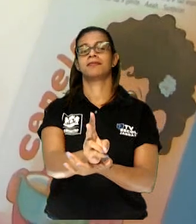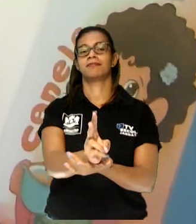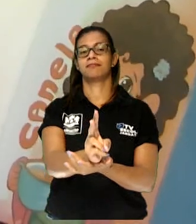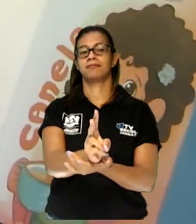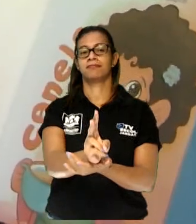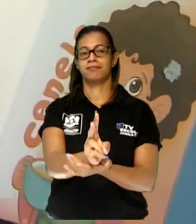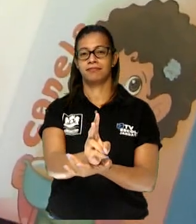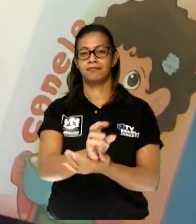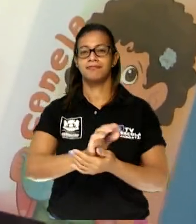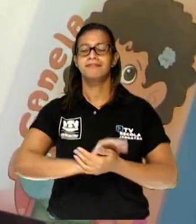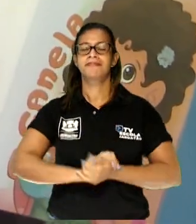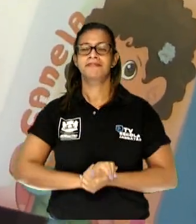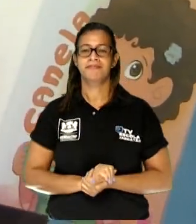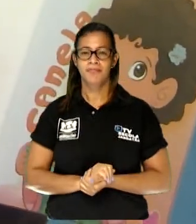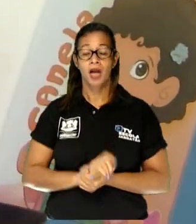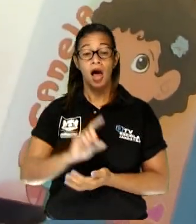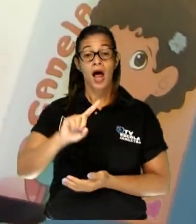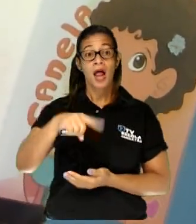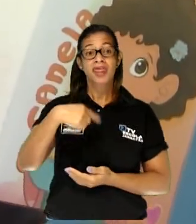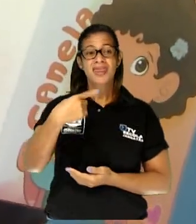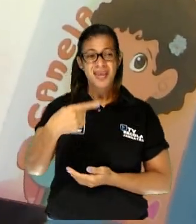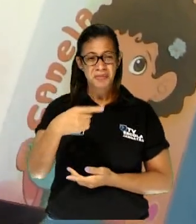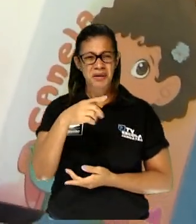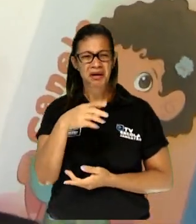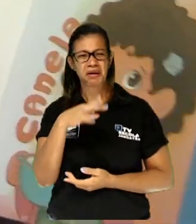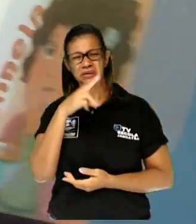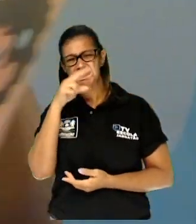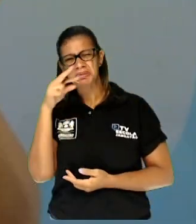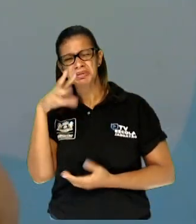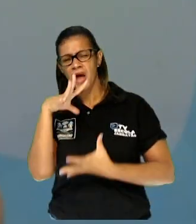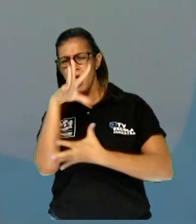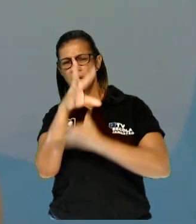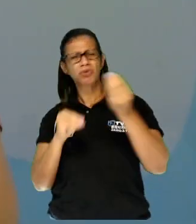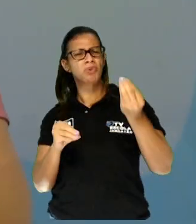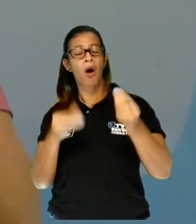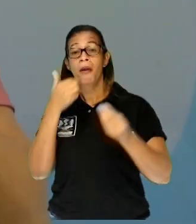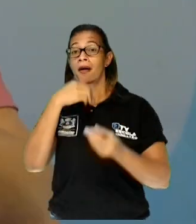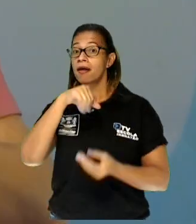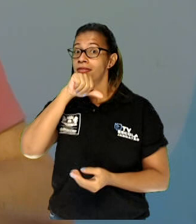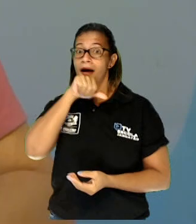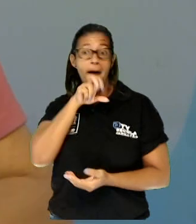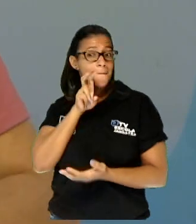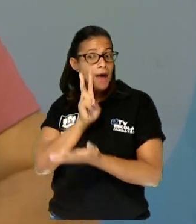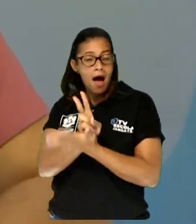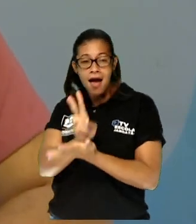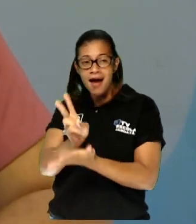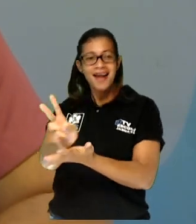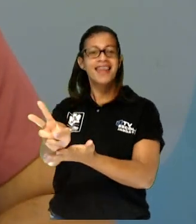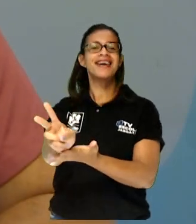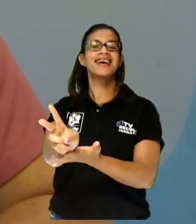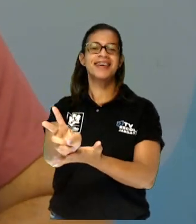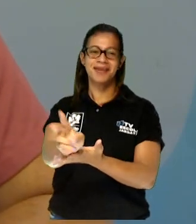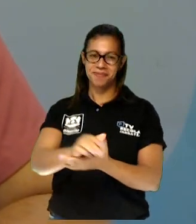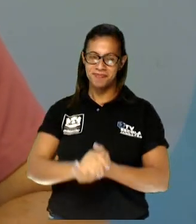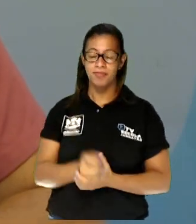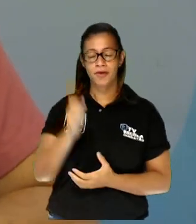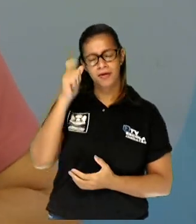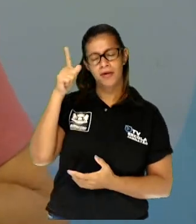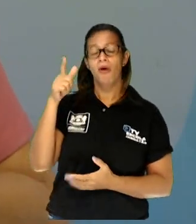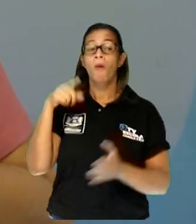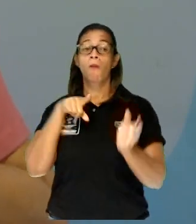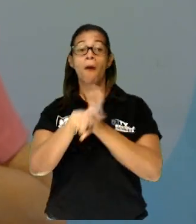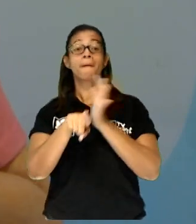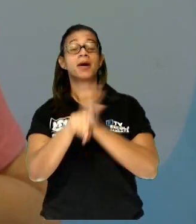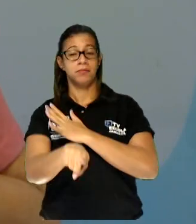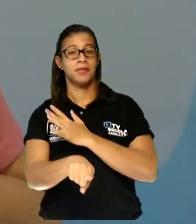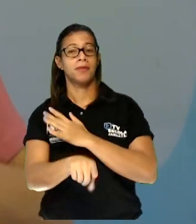mascar, o cheiro vai-se embora, vai lá para lá. Então, Bia disse: Já sei. Eu vou perguntar para a Gabriela.